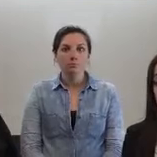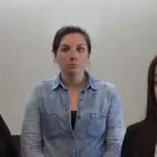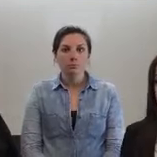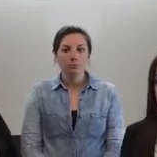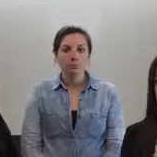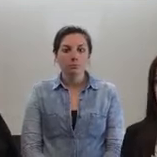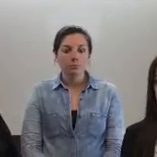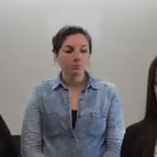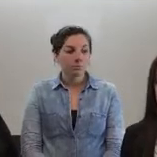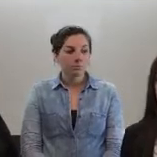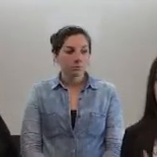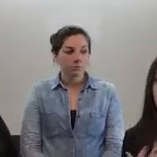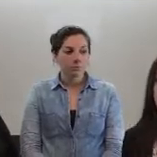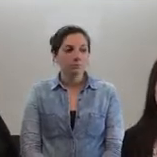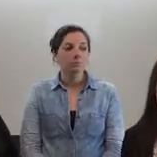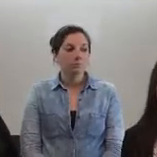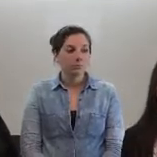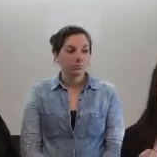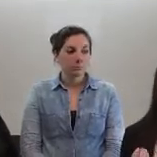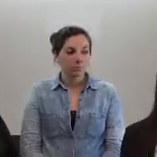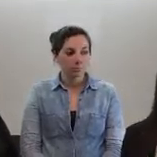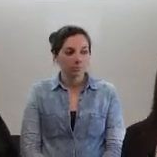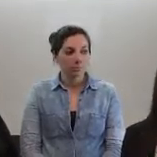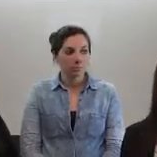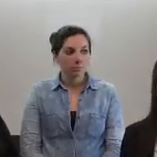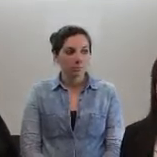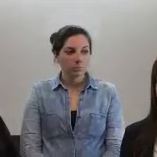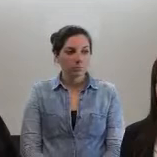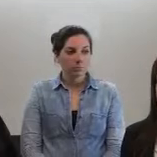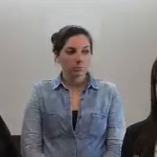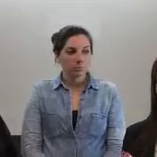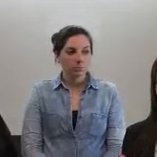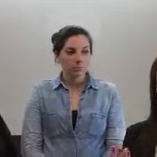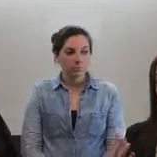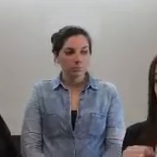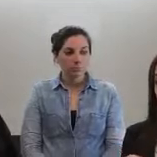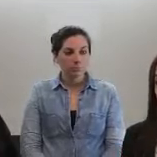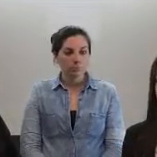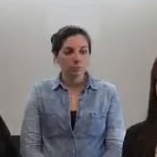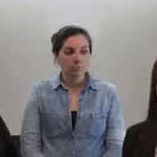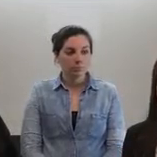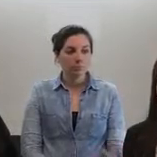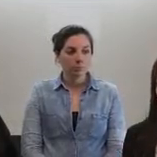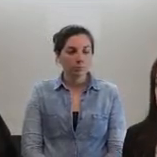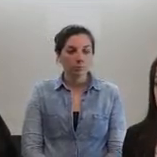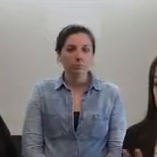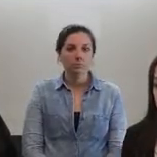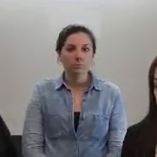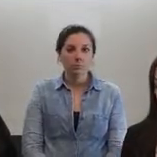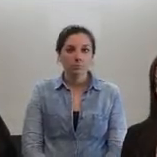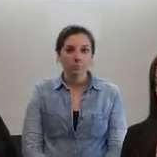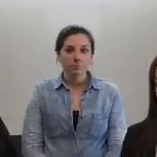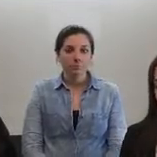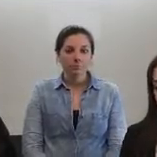essa avaliação por pares, essa fonte segura, todos os conteúdos novos da área saem antes